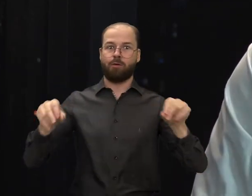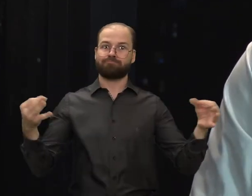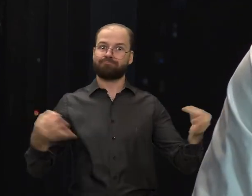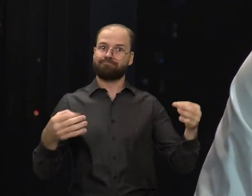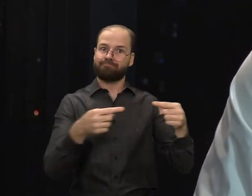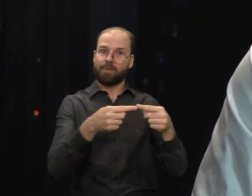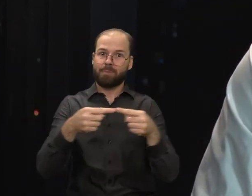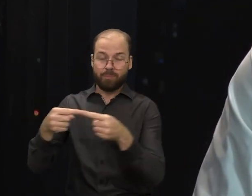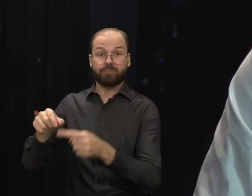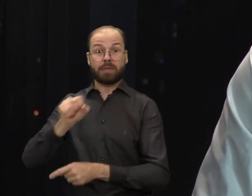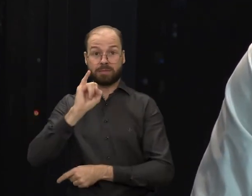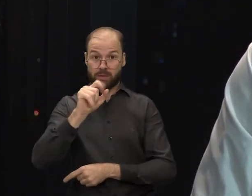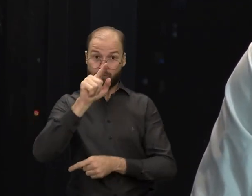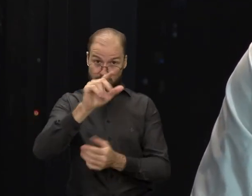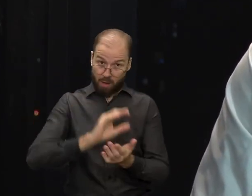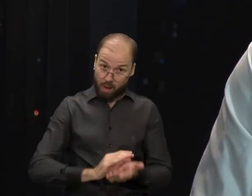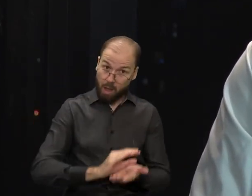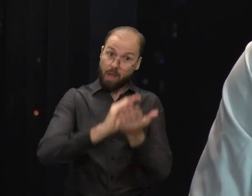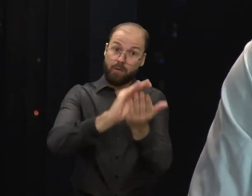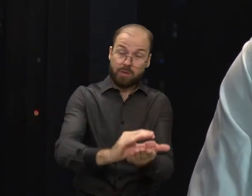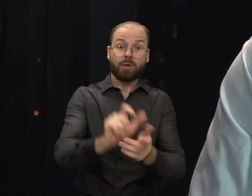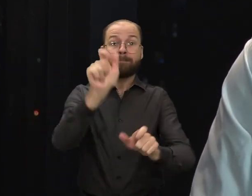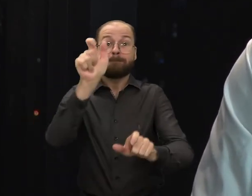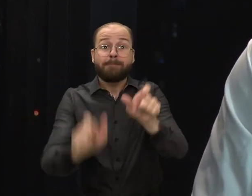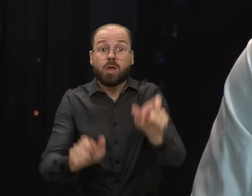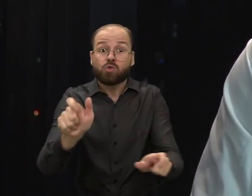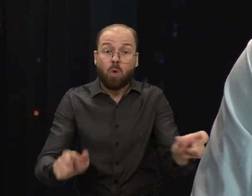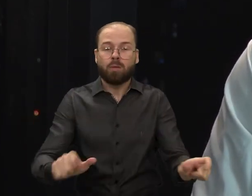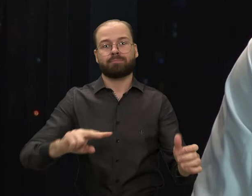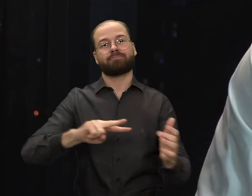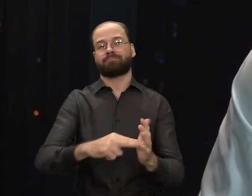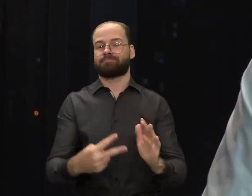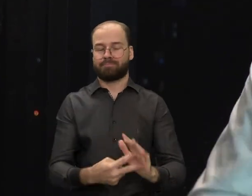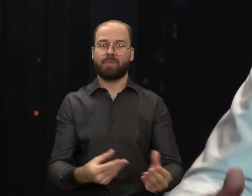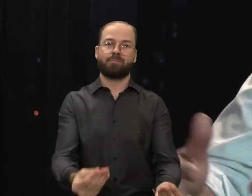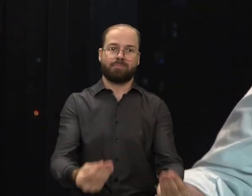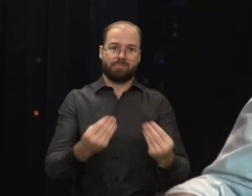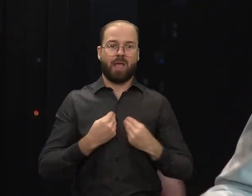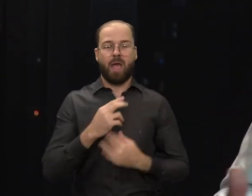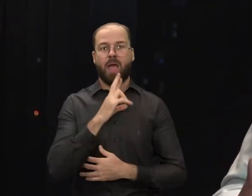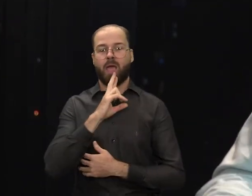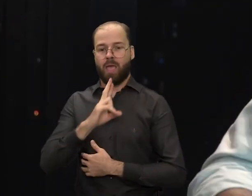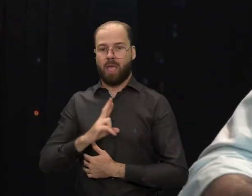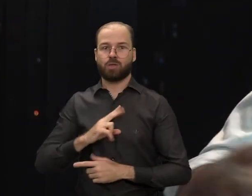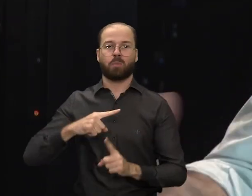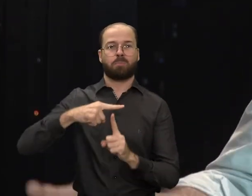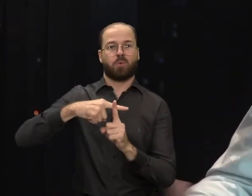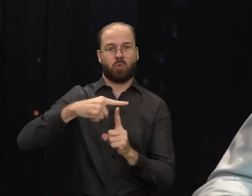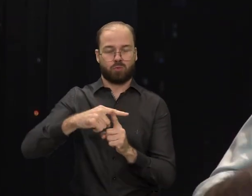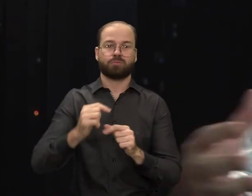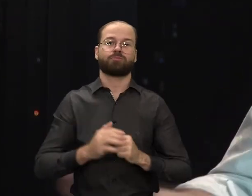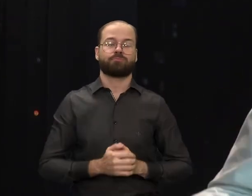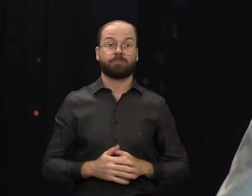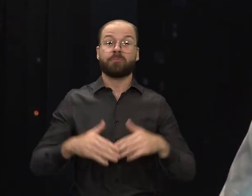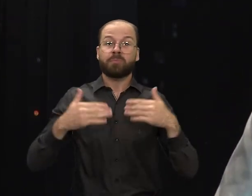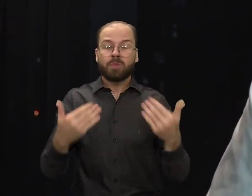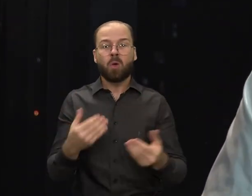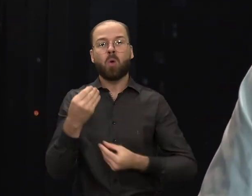tem retorno, sempre tem retorno. Então essa visão de